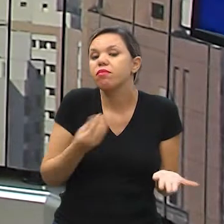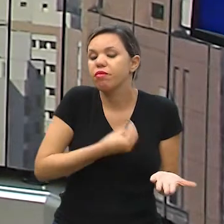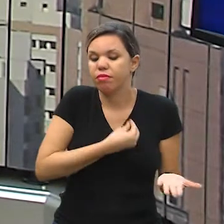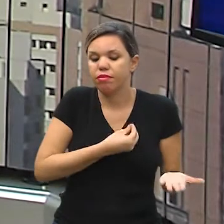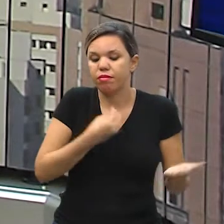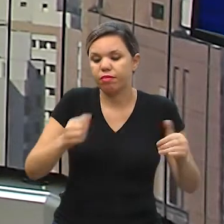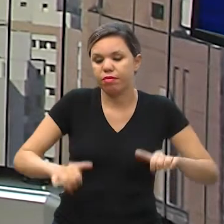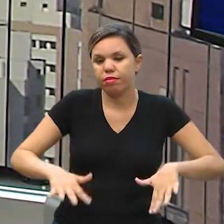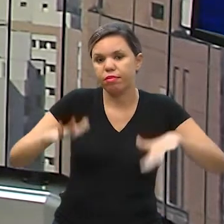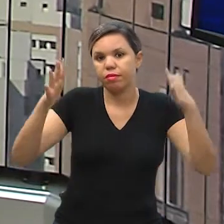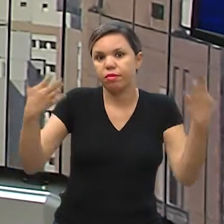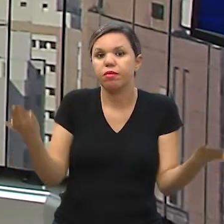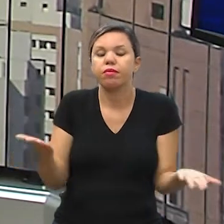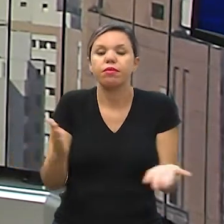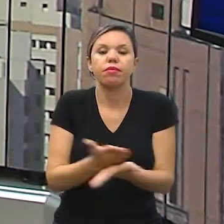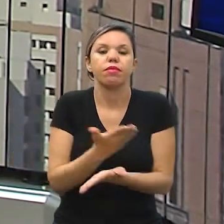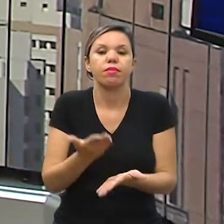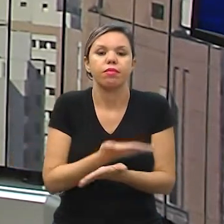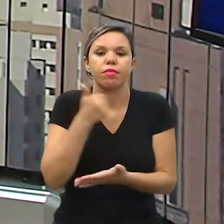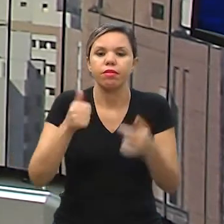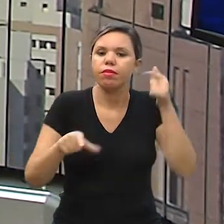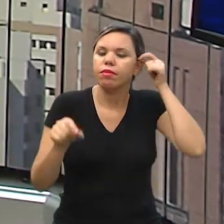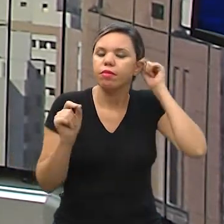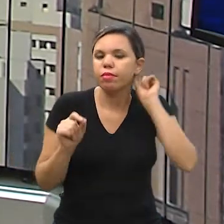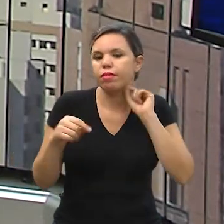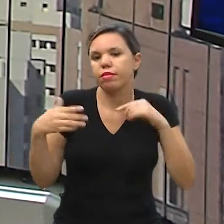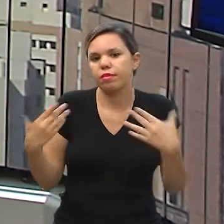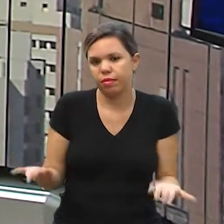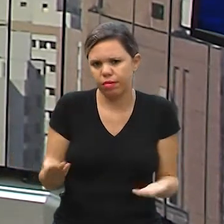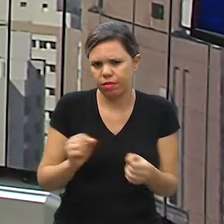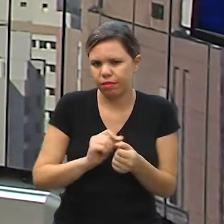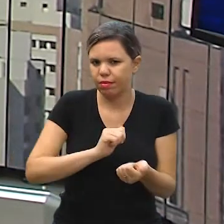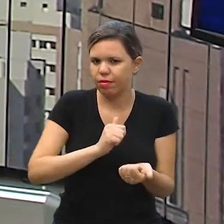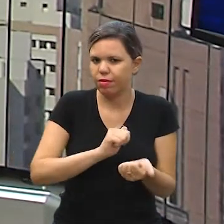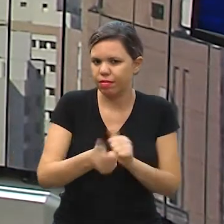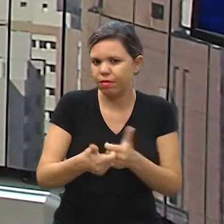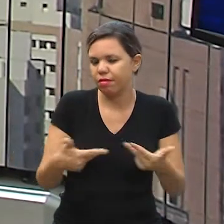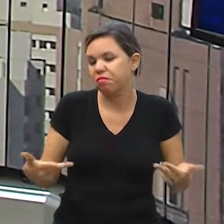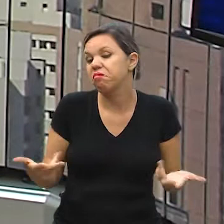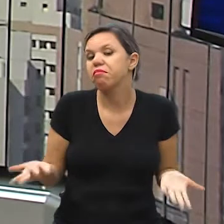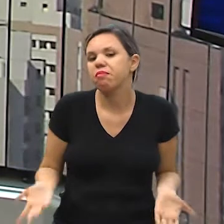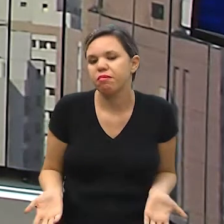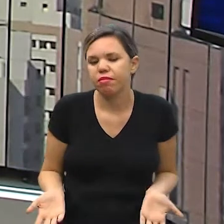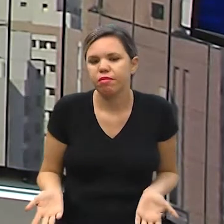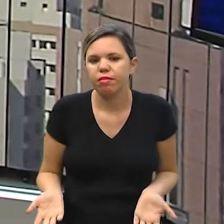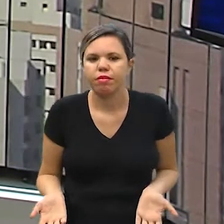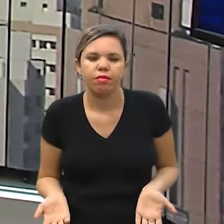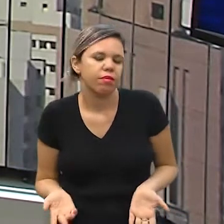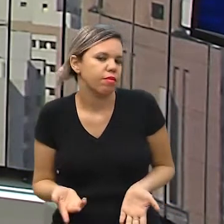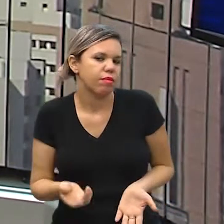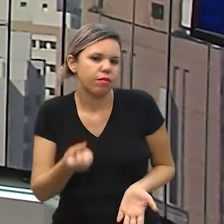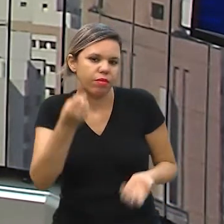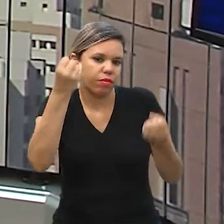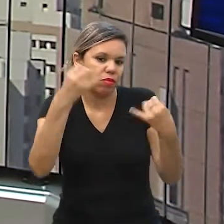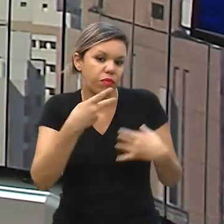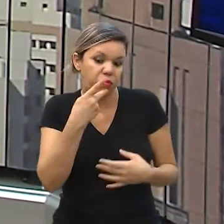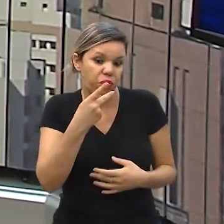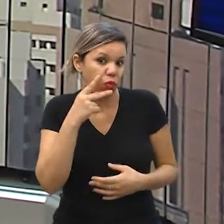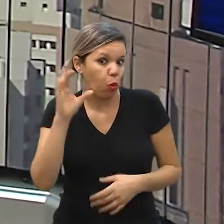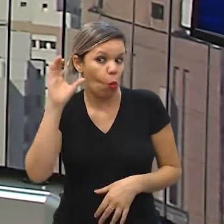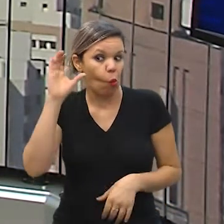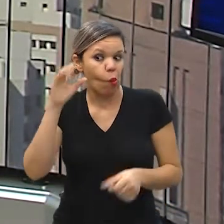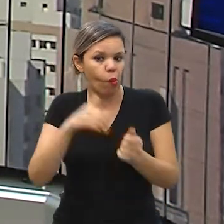que foi a infância ou será o livro preferido Será que ele pratica algum Esporte a ele vai contar uma